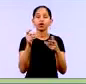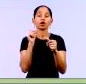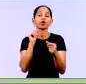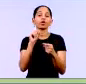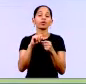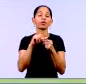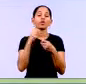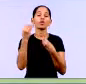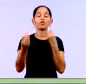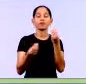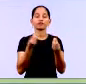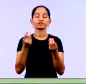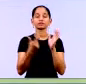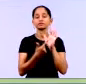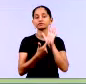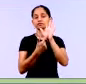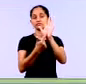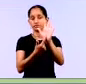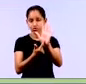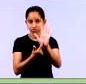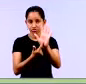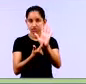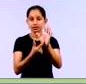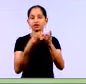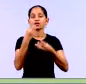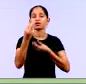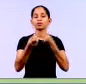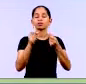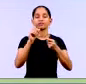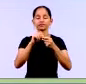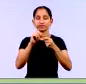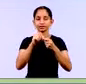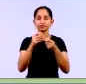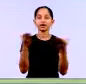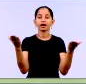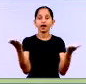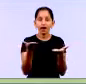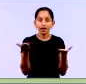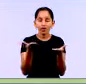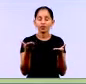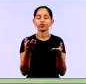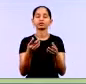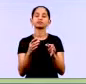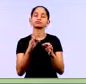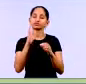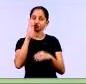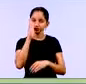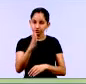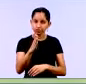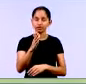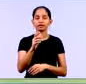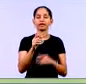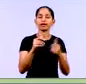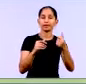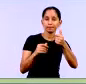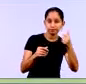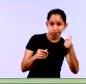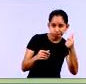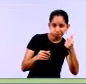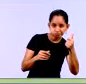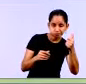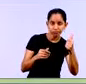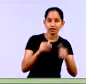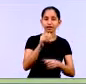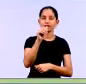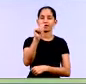estabelecer aqui, ó, vou só mostrar aqui rapidinho. Nós vamos estabelecer aqui, ó, a matéria-prima alfa, uma planilha para saber